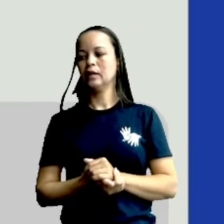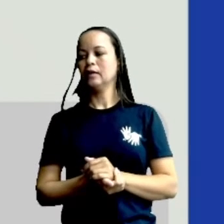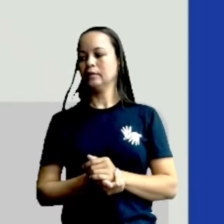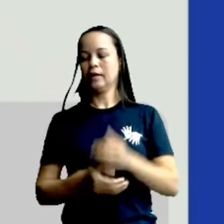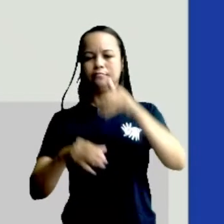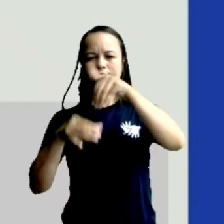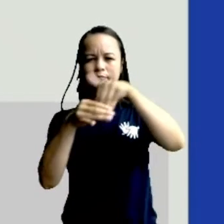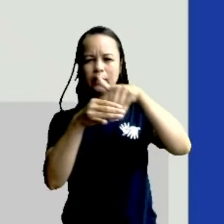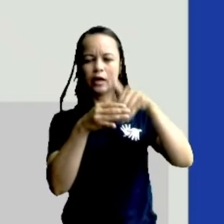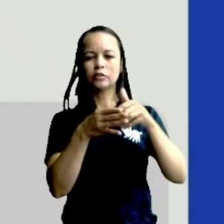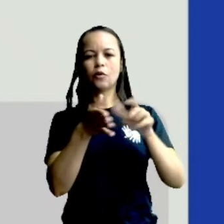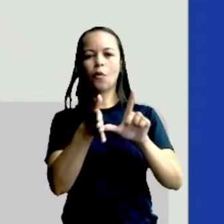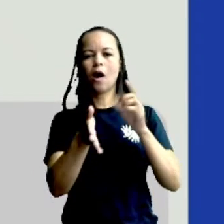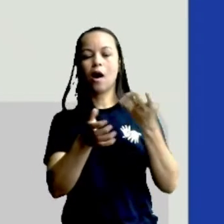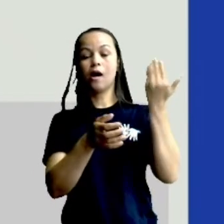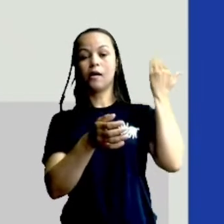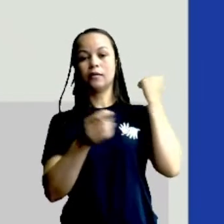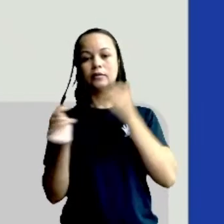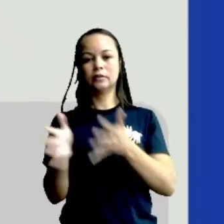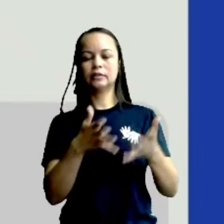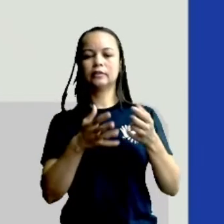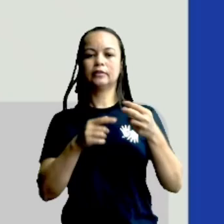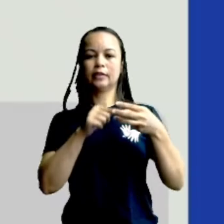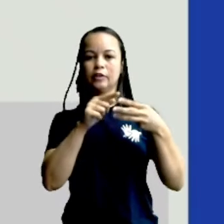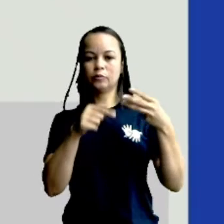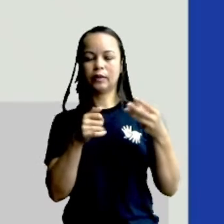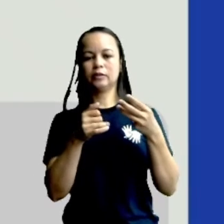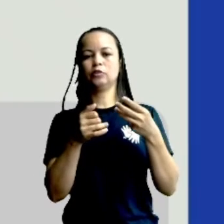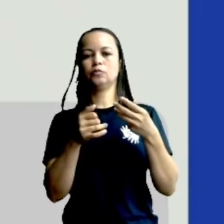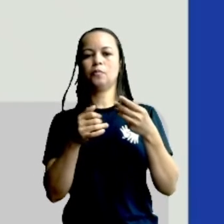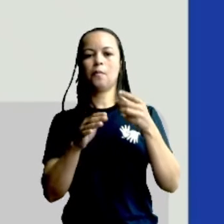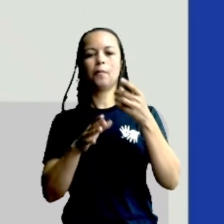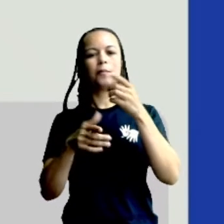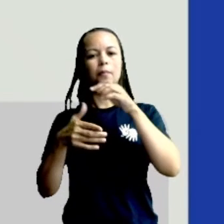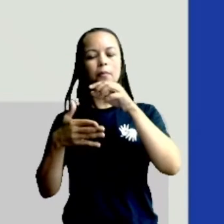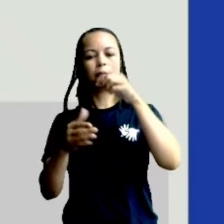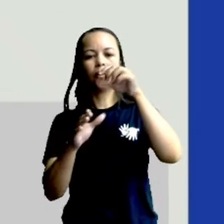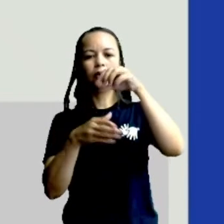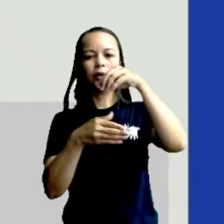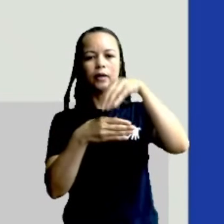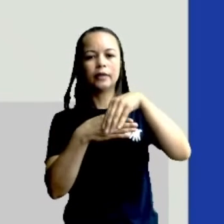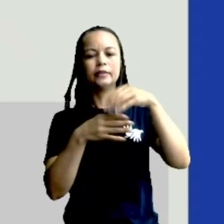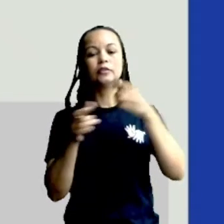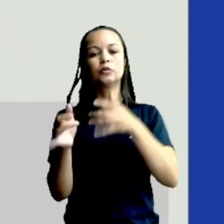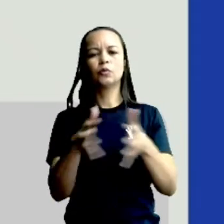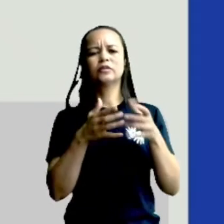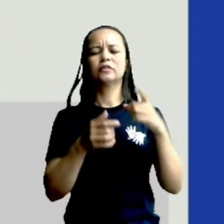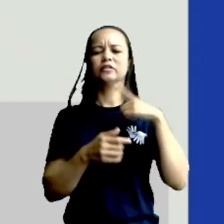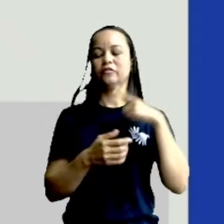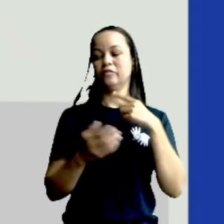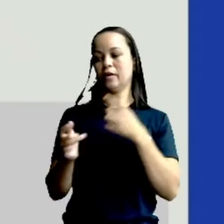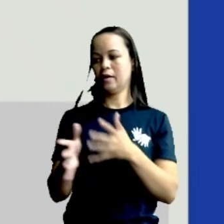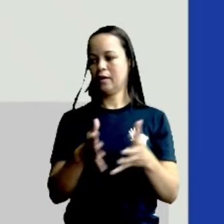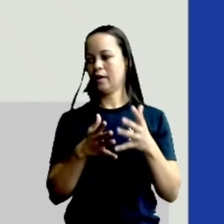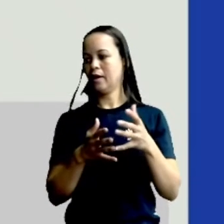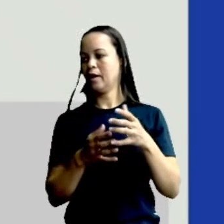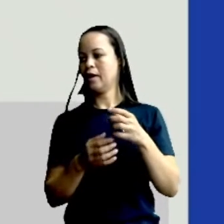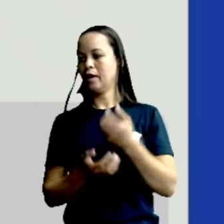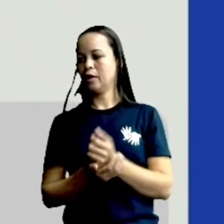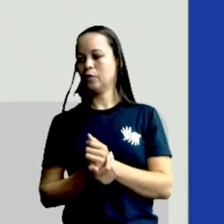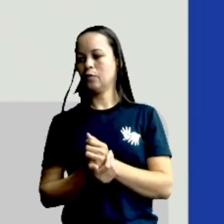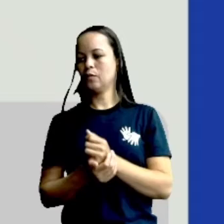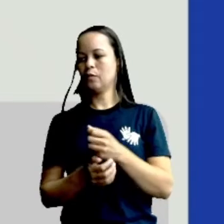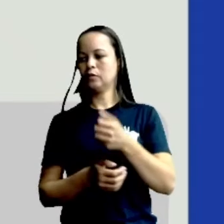eleições, 3 partidos políticos tiveram direito por dia a 90 segundos, 108 segundos